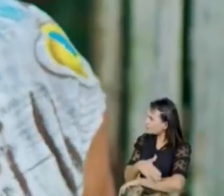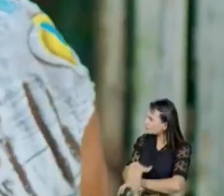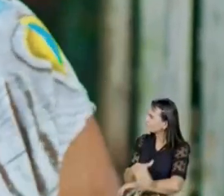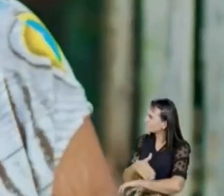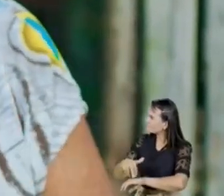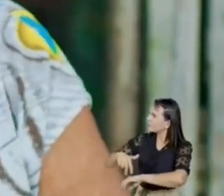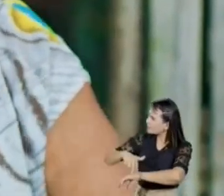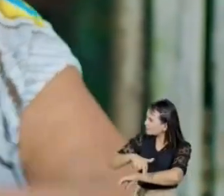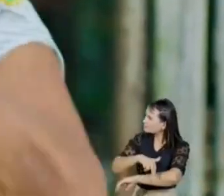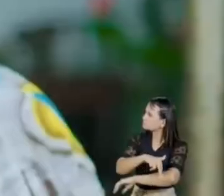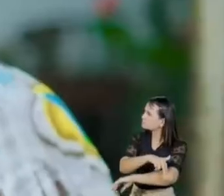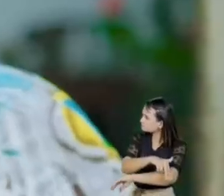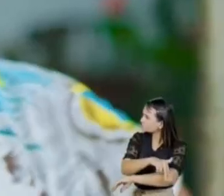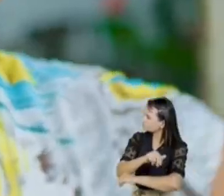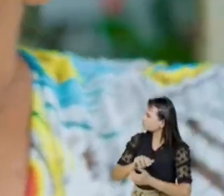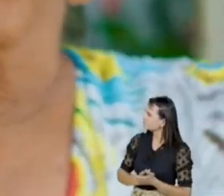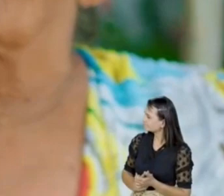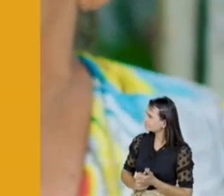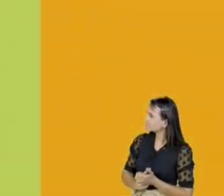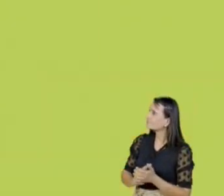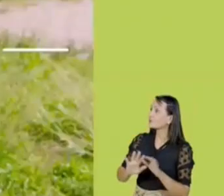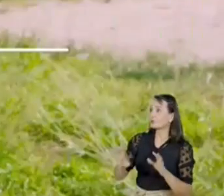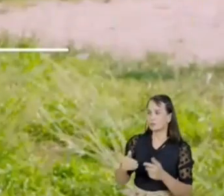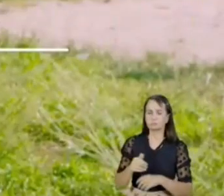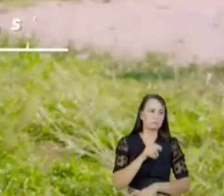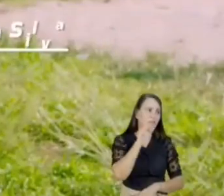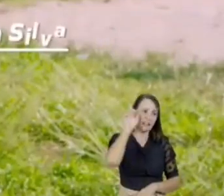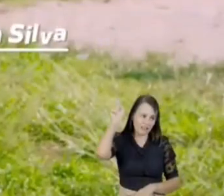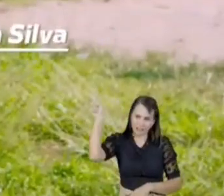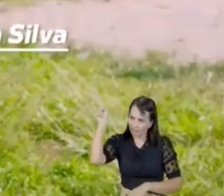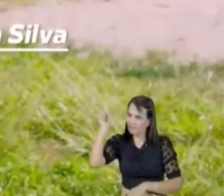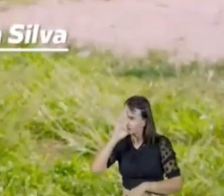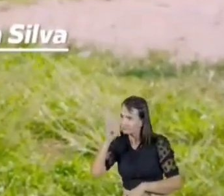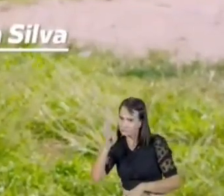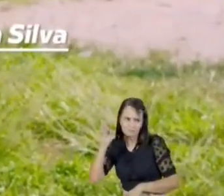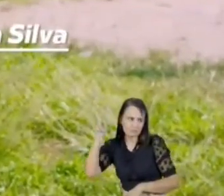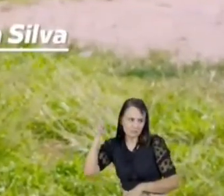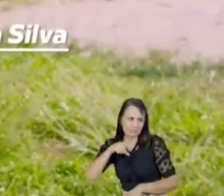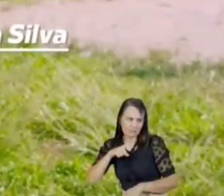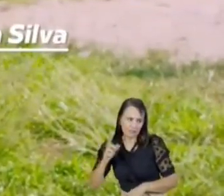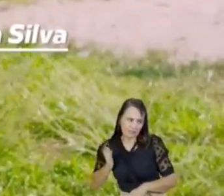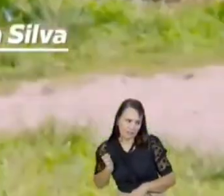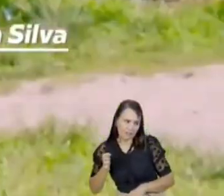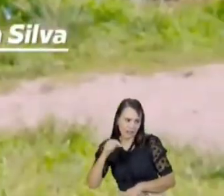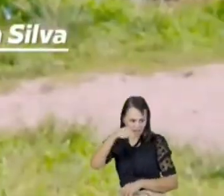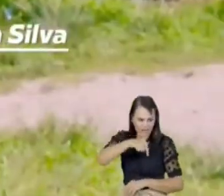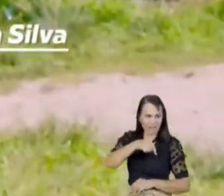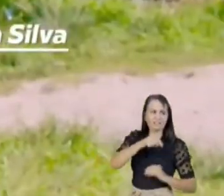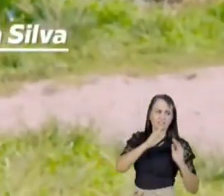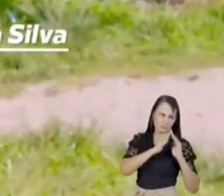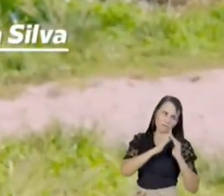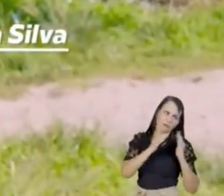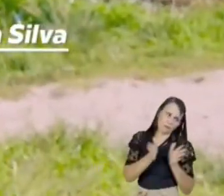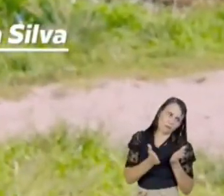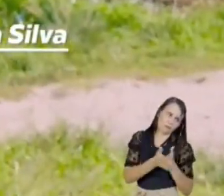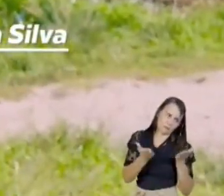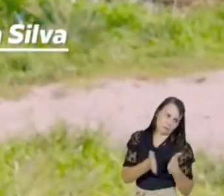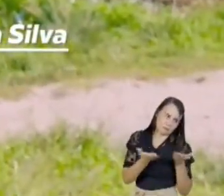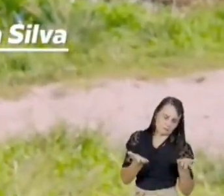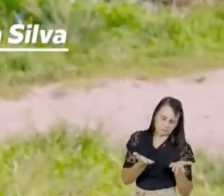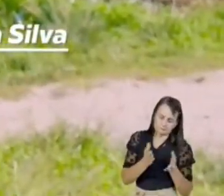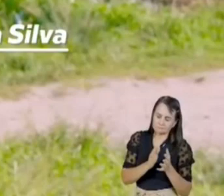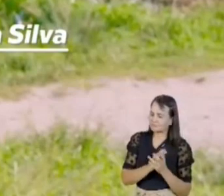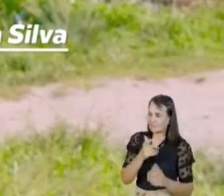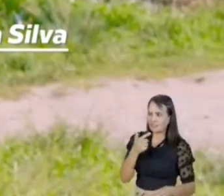de asfalto para a gente pisar no seco. O asfalto só chega na principal, onde tem barão, que aqui é casa de